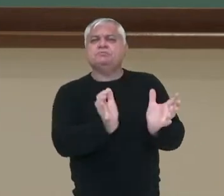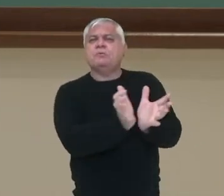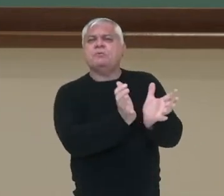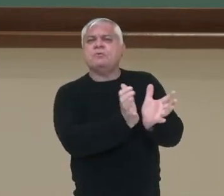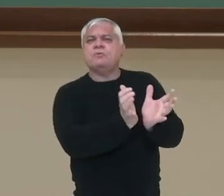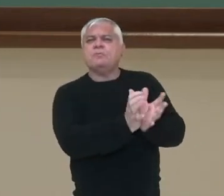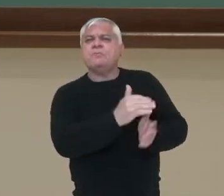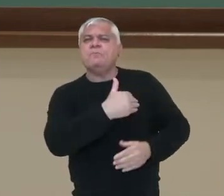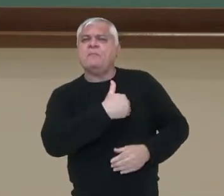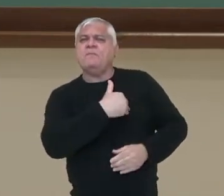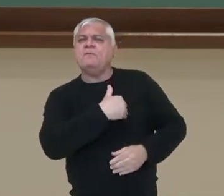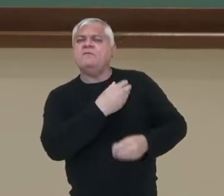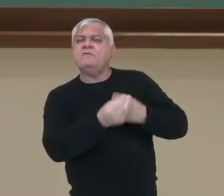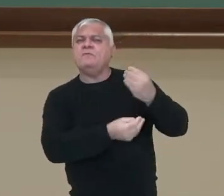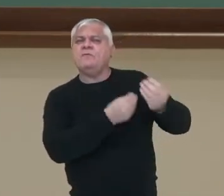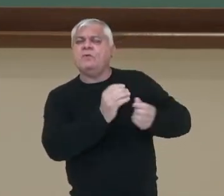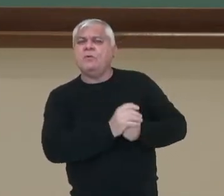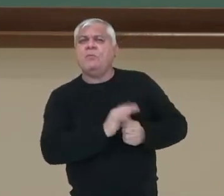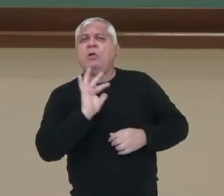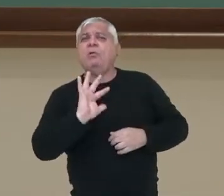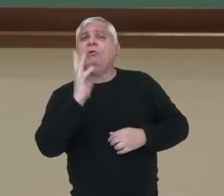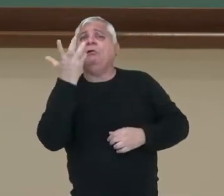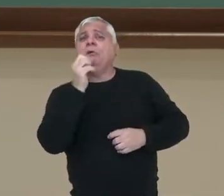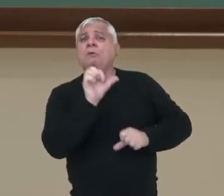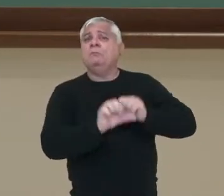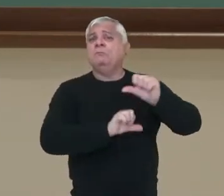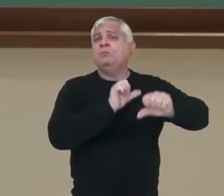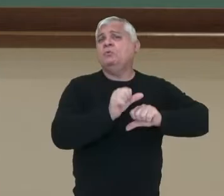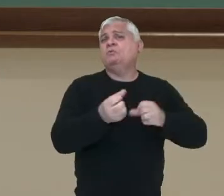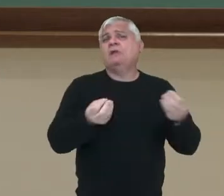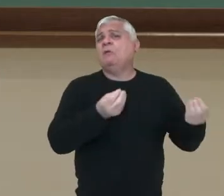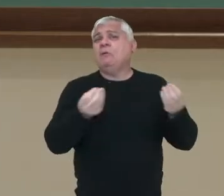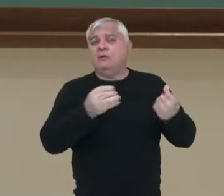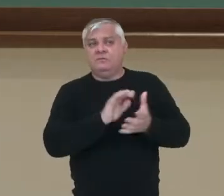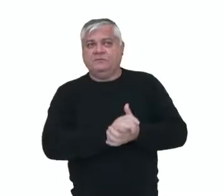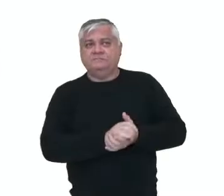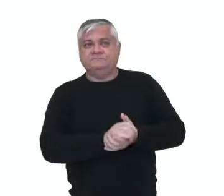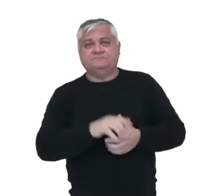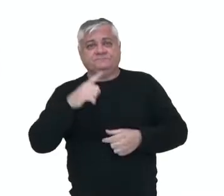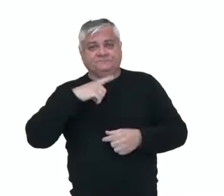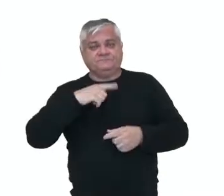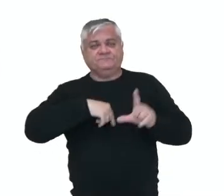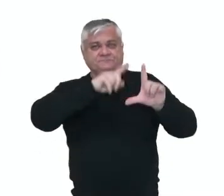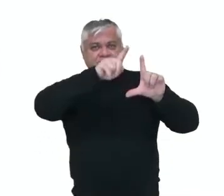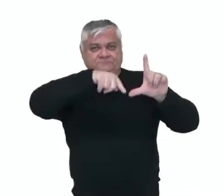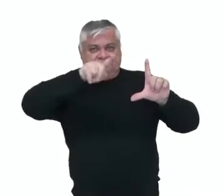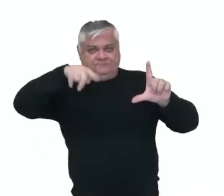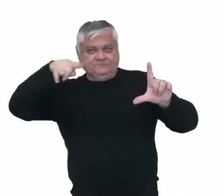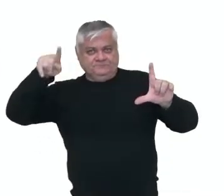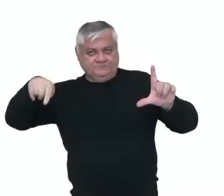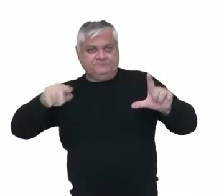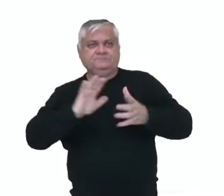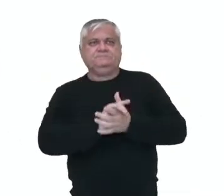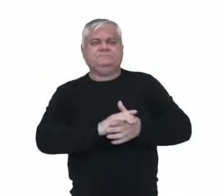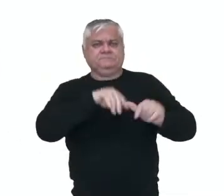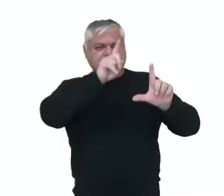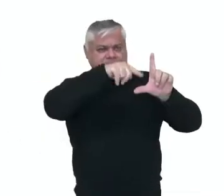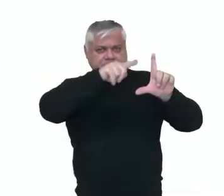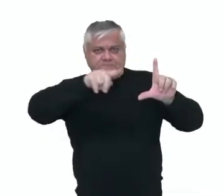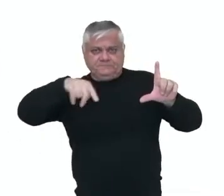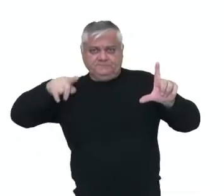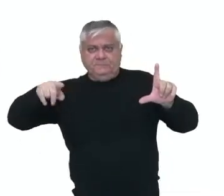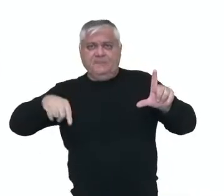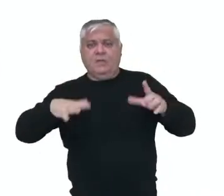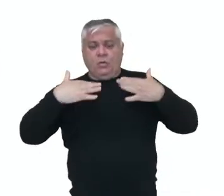como que se dá essa circulação e o que que muda, né? Então assim, aqui nós temos 2 gráficos, no primeiro está mostrando a variação da temperatura